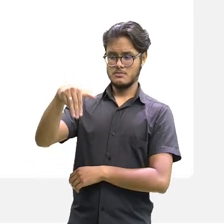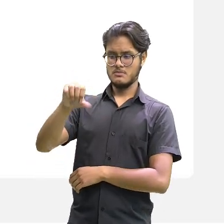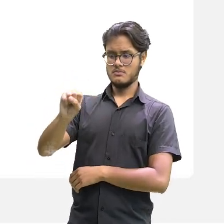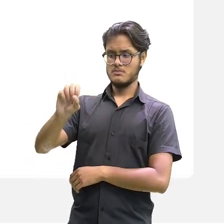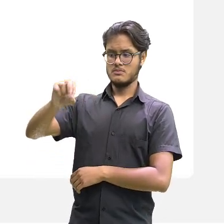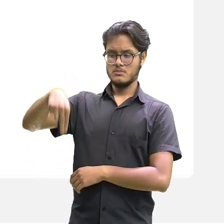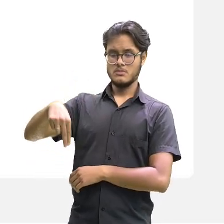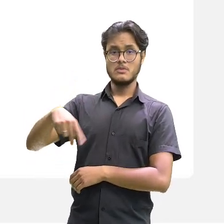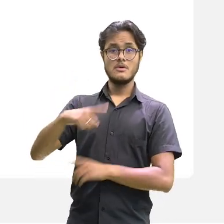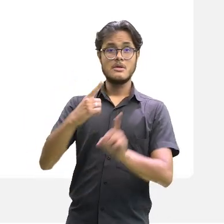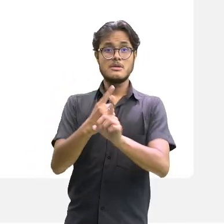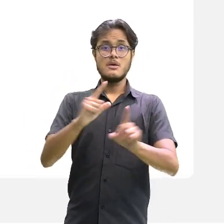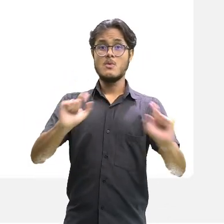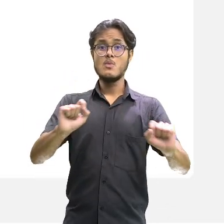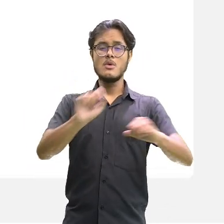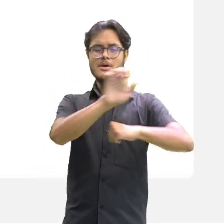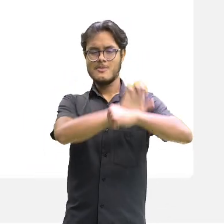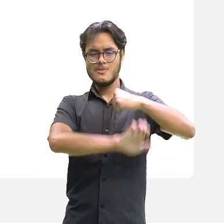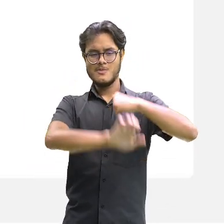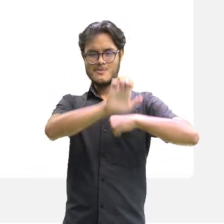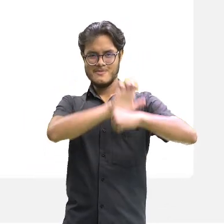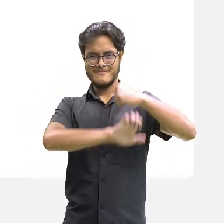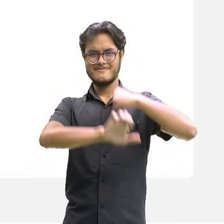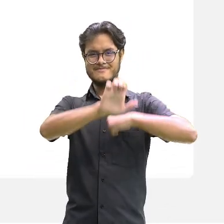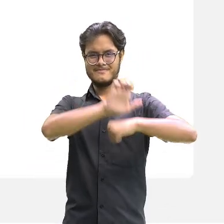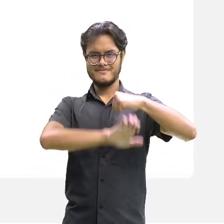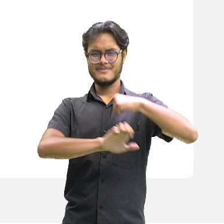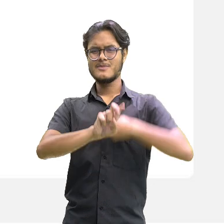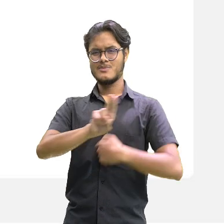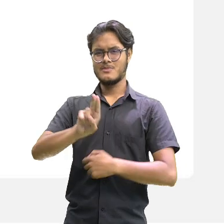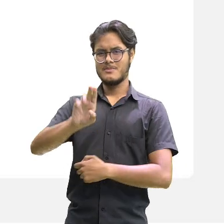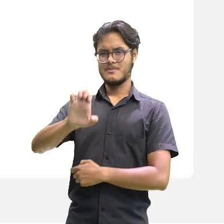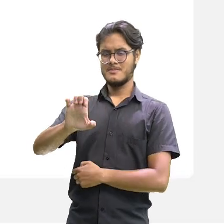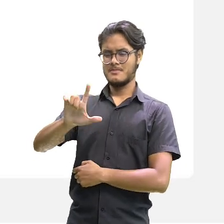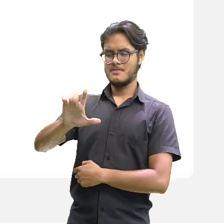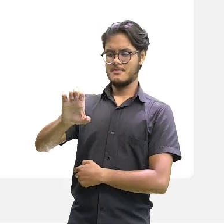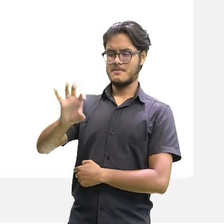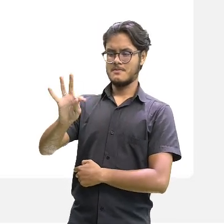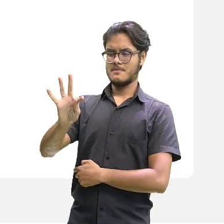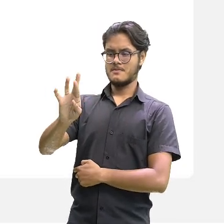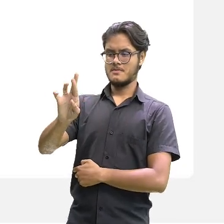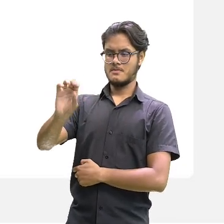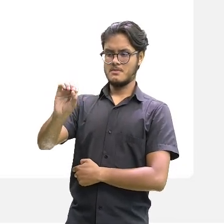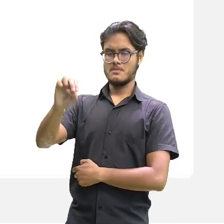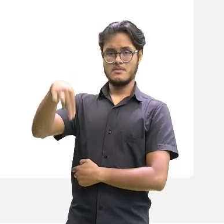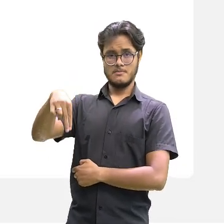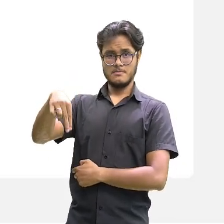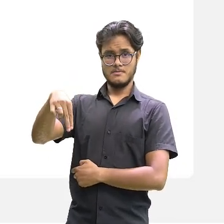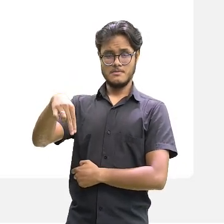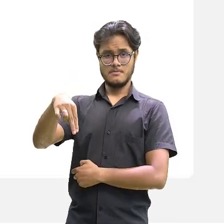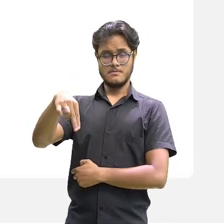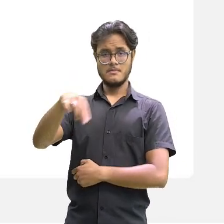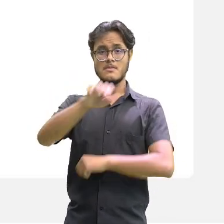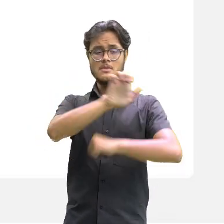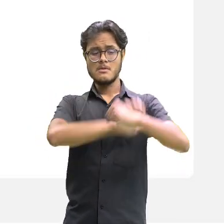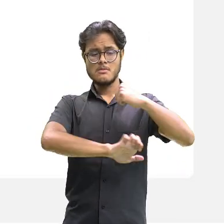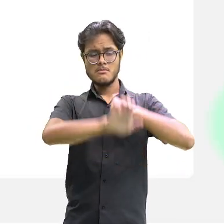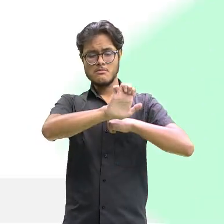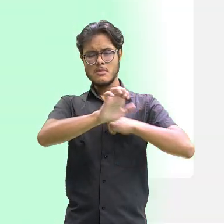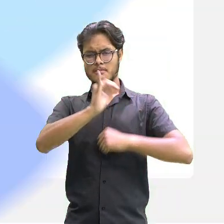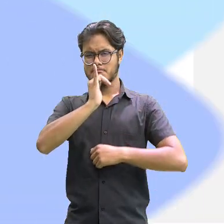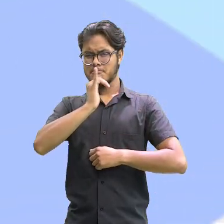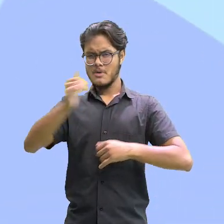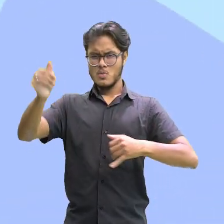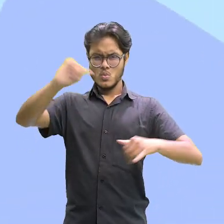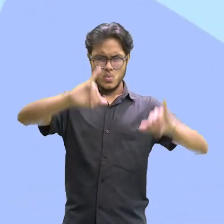que existia. E ele descobriu isso através dos experimentos com os raios catódicos. Para a gente entender como